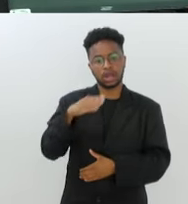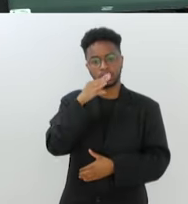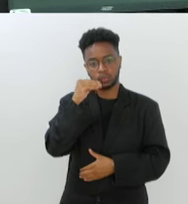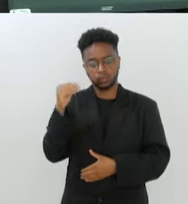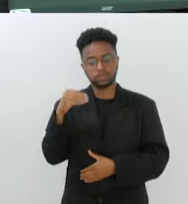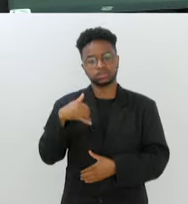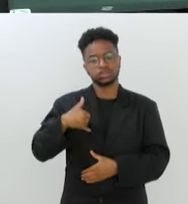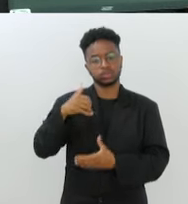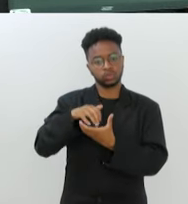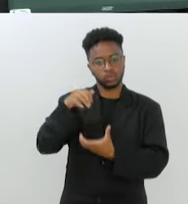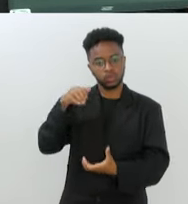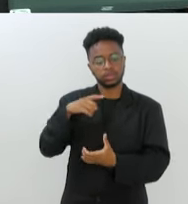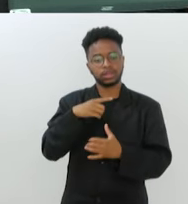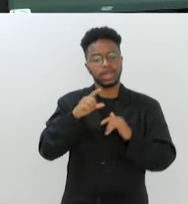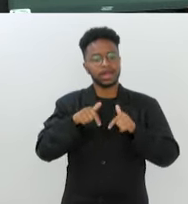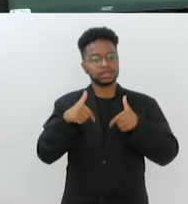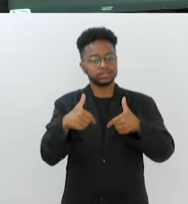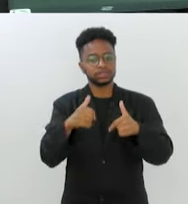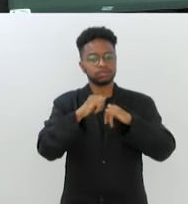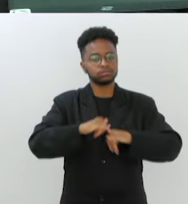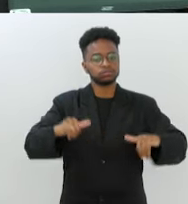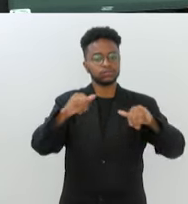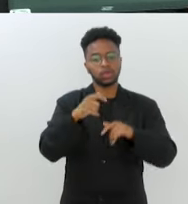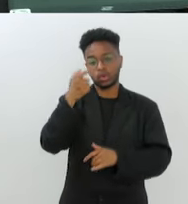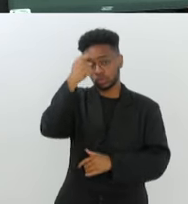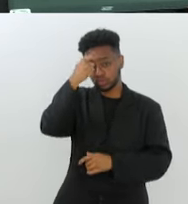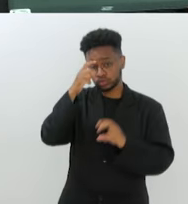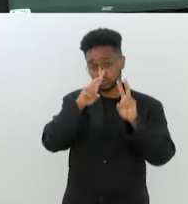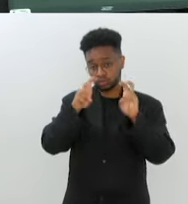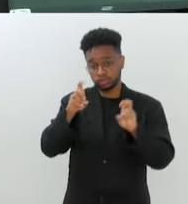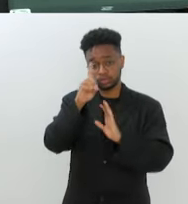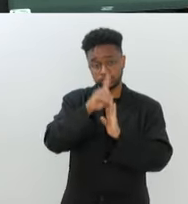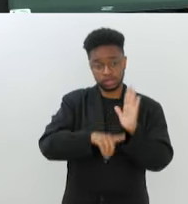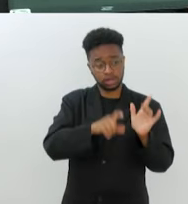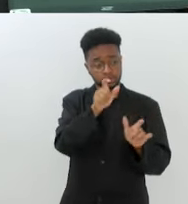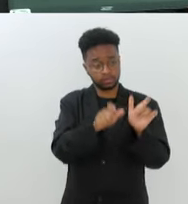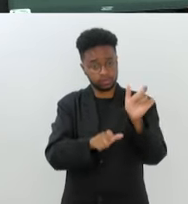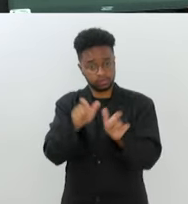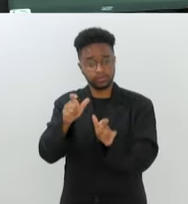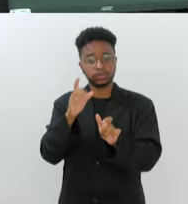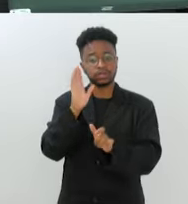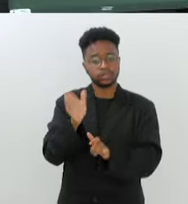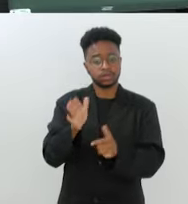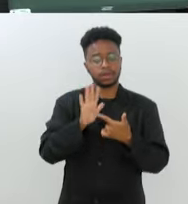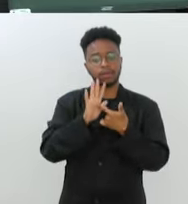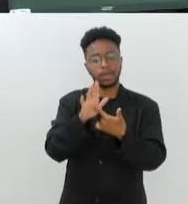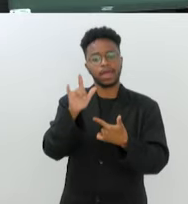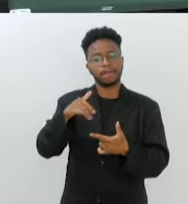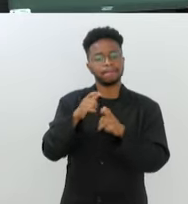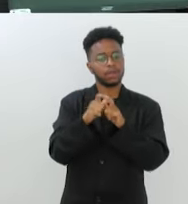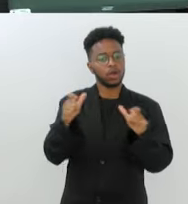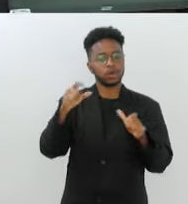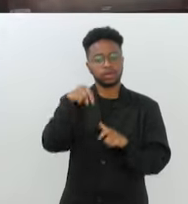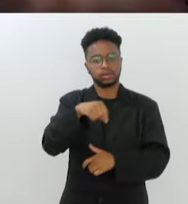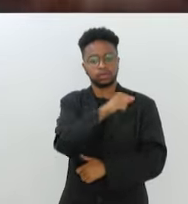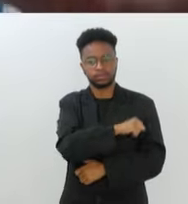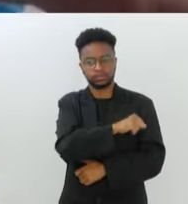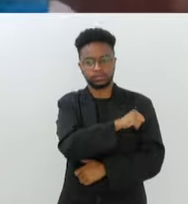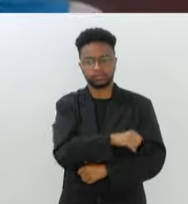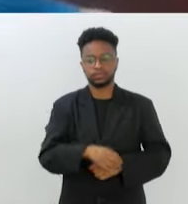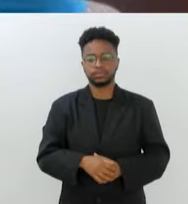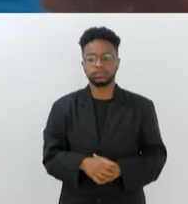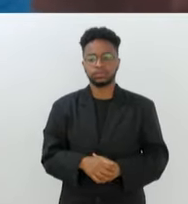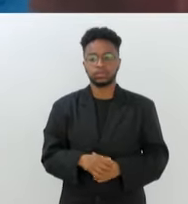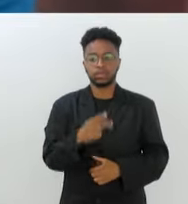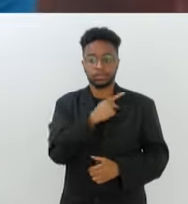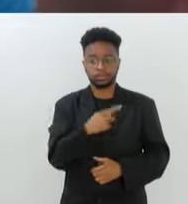segunda-feira uma ação de conscientização sobre os direitos dessas pessoas que já representam maioria no estado do Rio. O